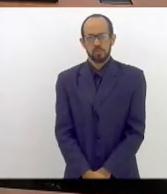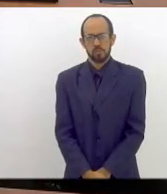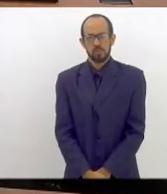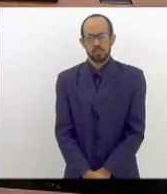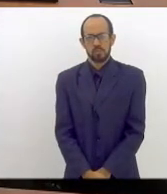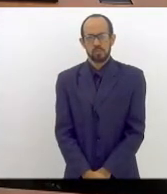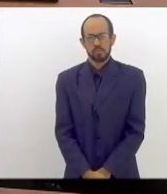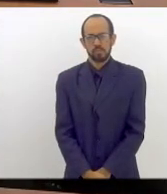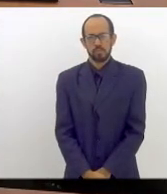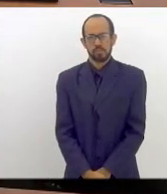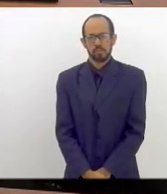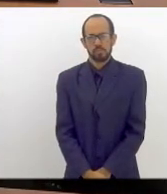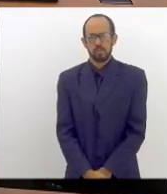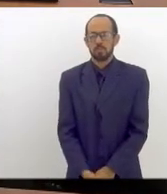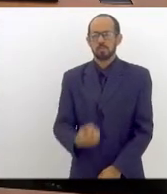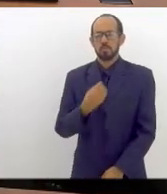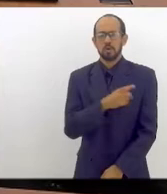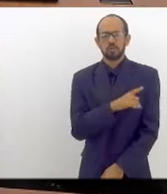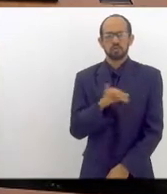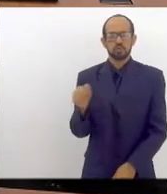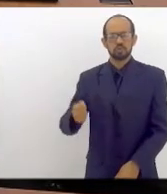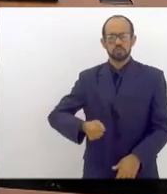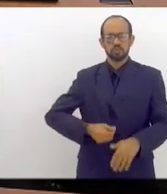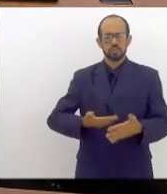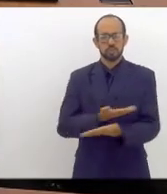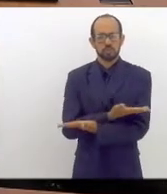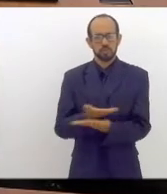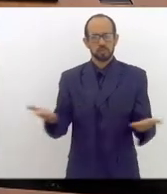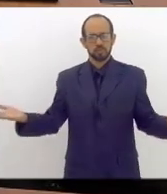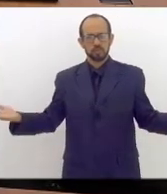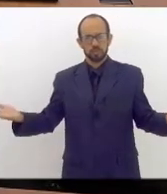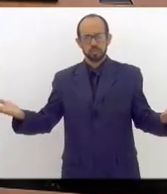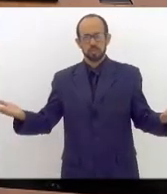Primeiramente um bom dia a todos